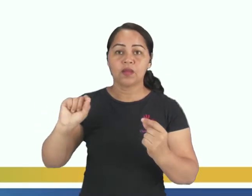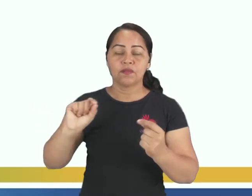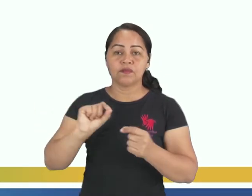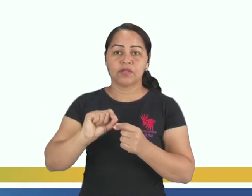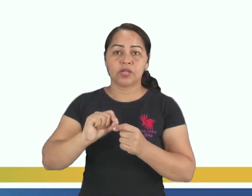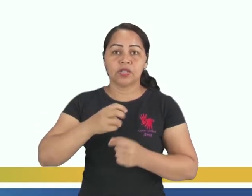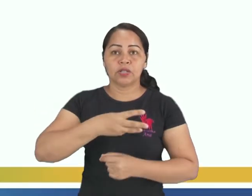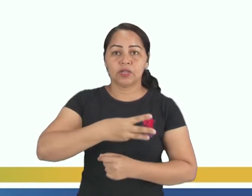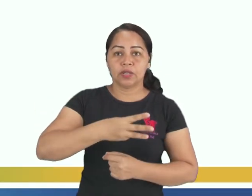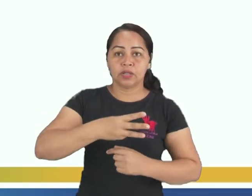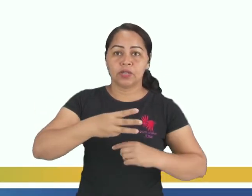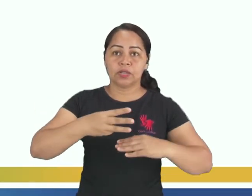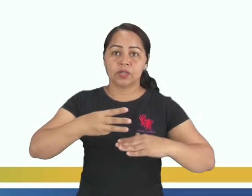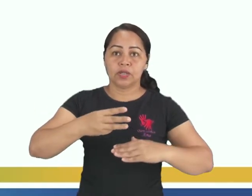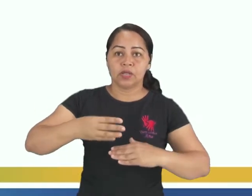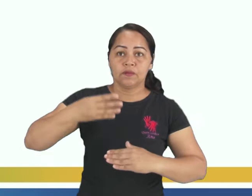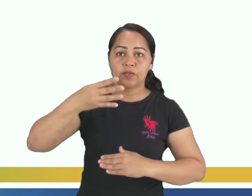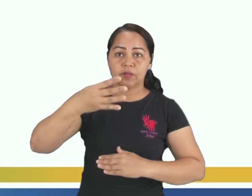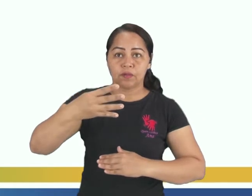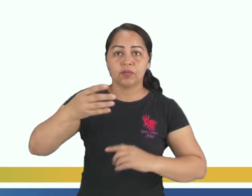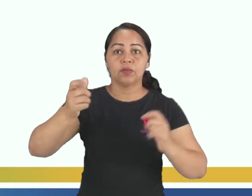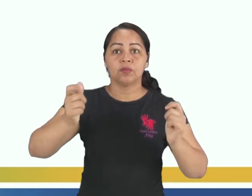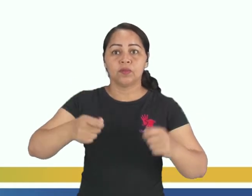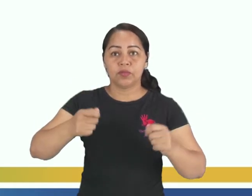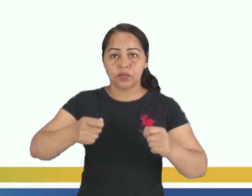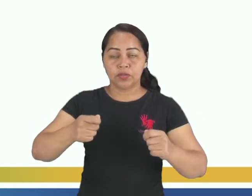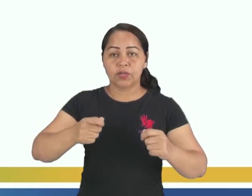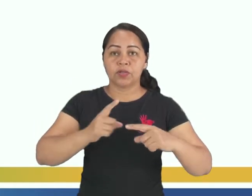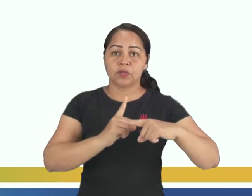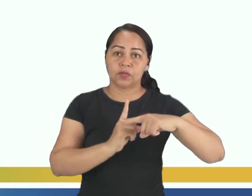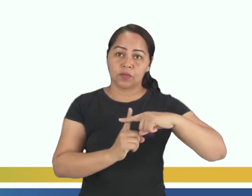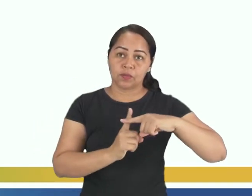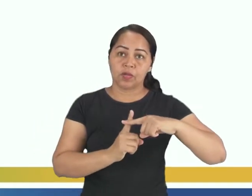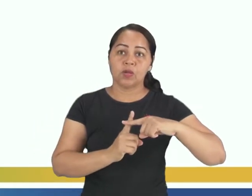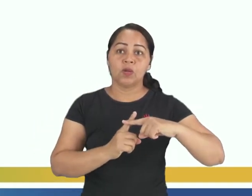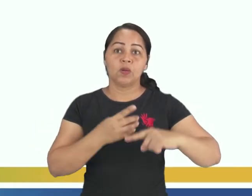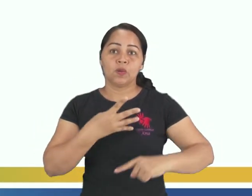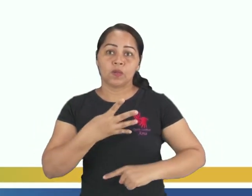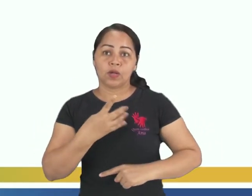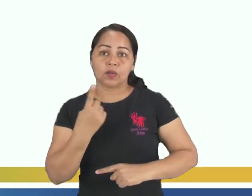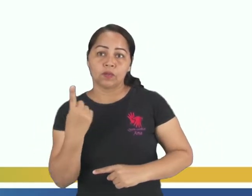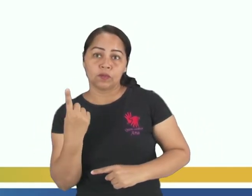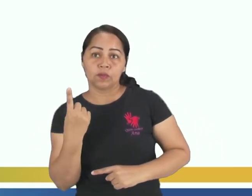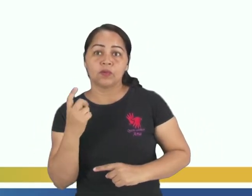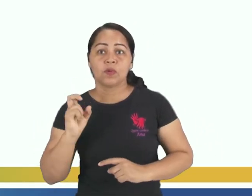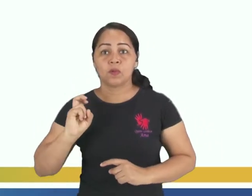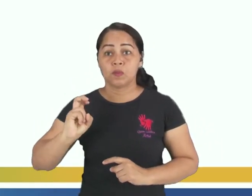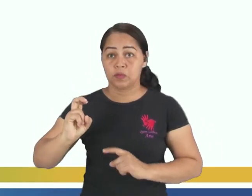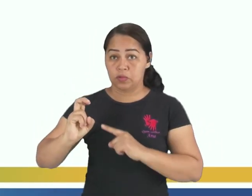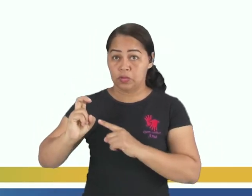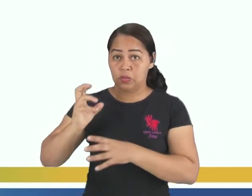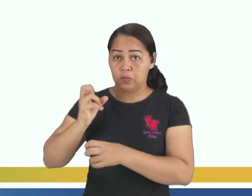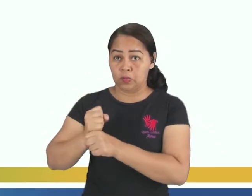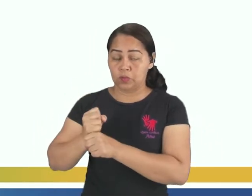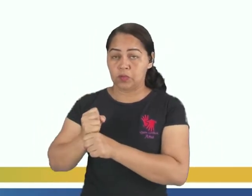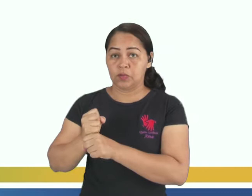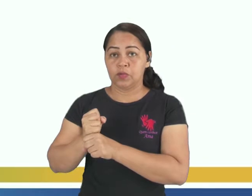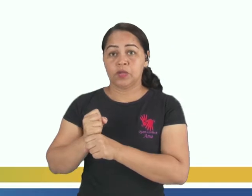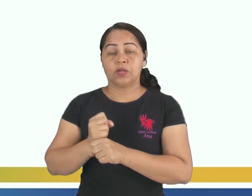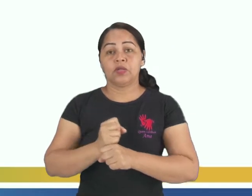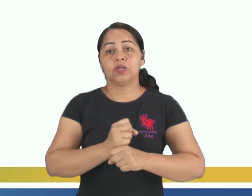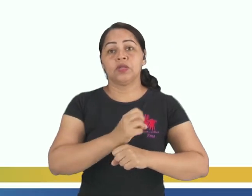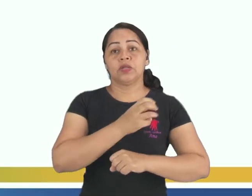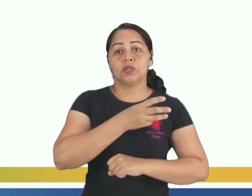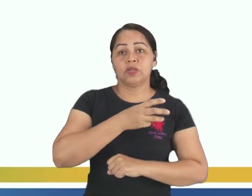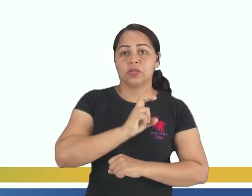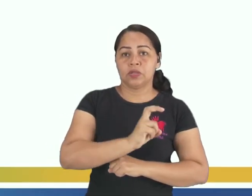4 multiplicado por 3, eu ia conservar o 3 e ia somar o 4 com 1 daria 5, né? E aí eu teria raiz quinta de 3 elevado a